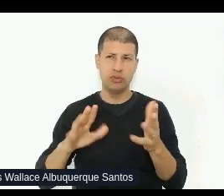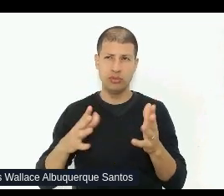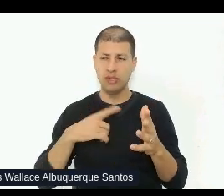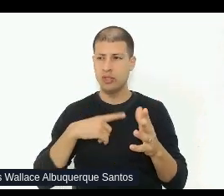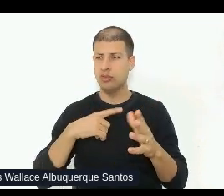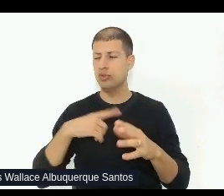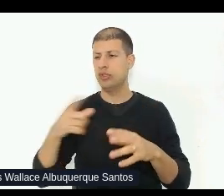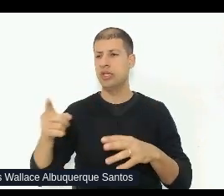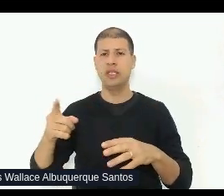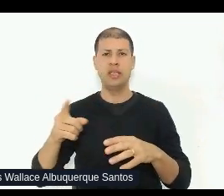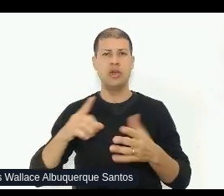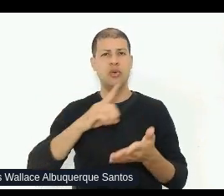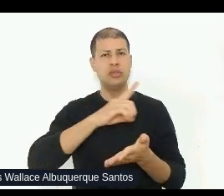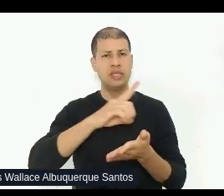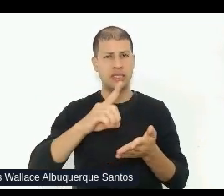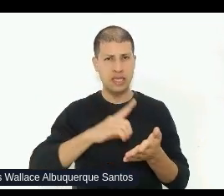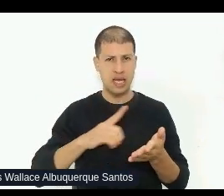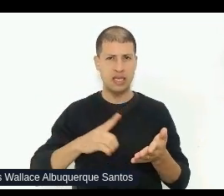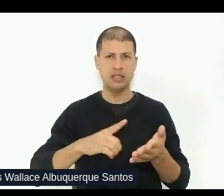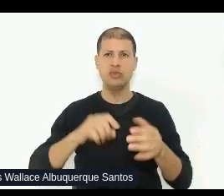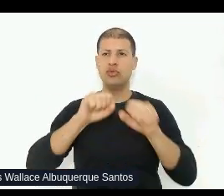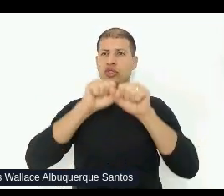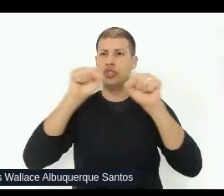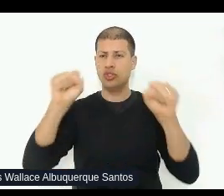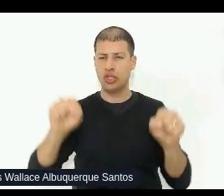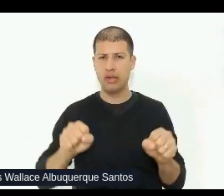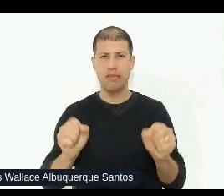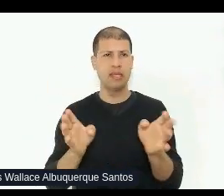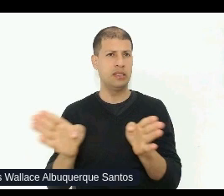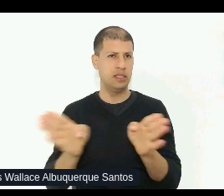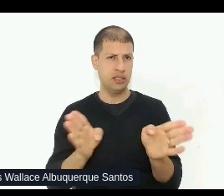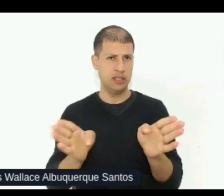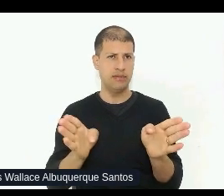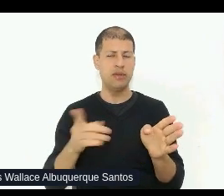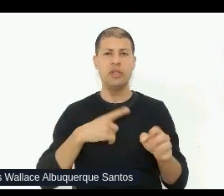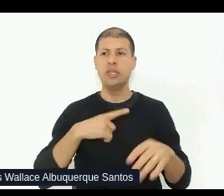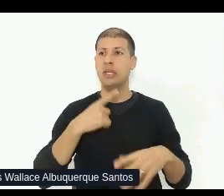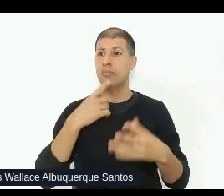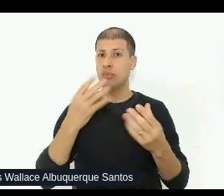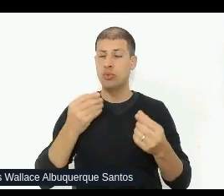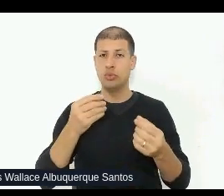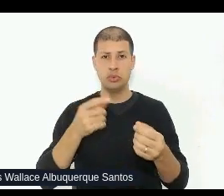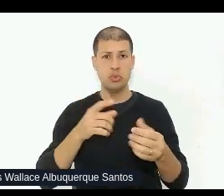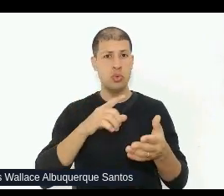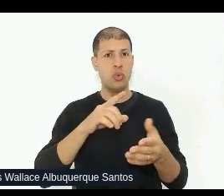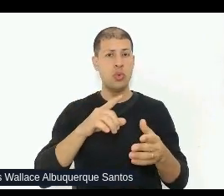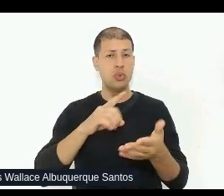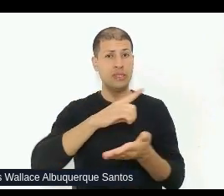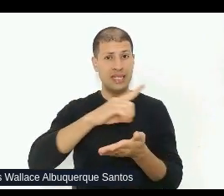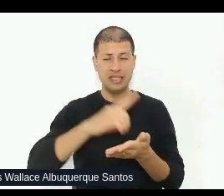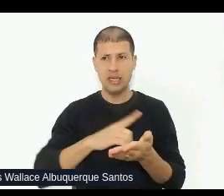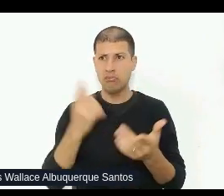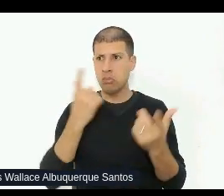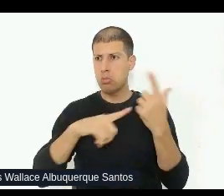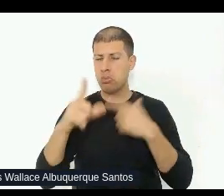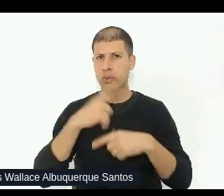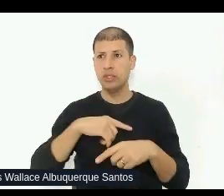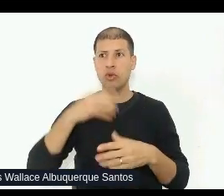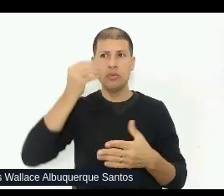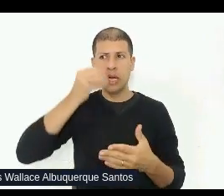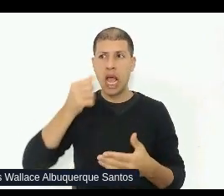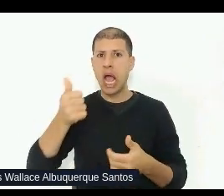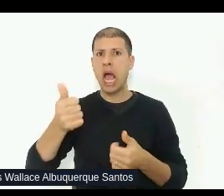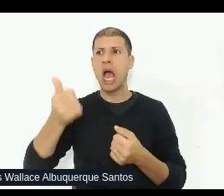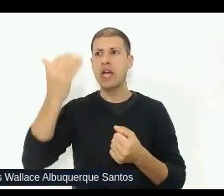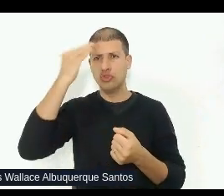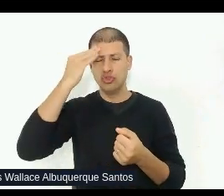acessível, né, com componentes que você vai tendo aprendizado, que funcionam, e aí você vai guardando essa experiência, esses componentes,